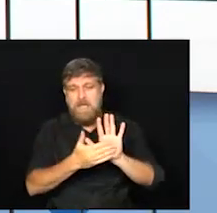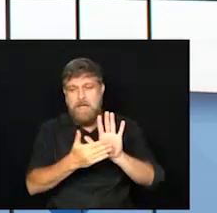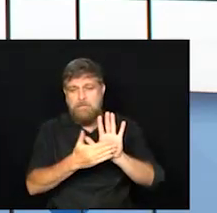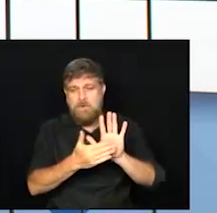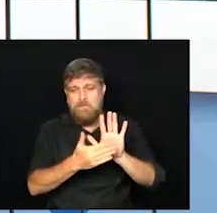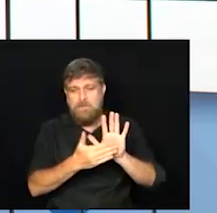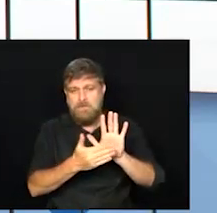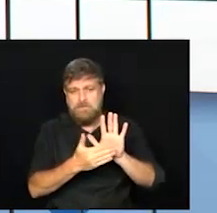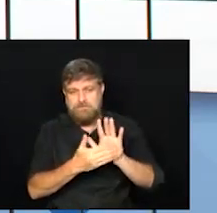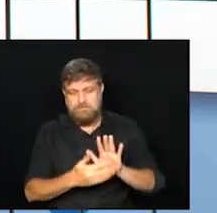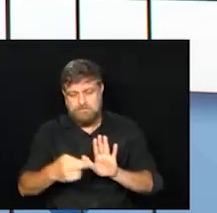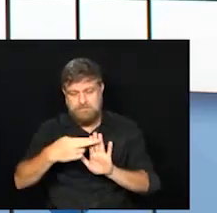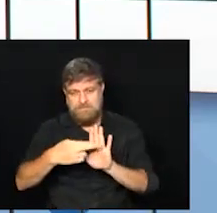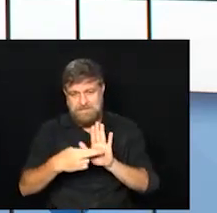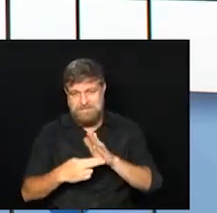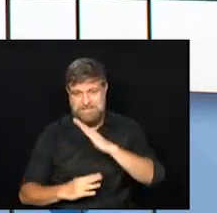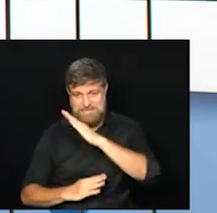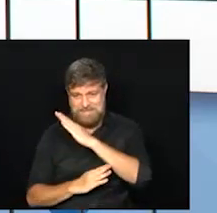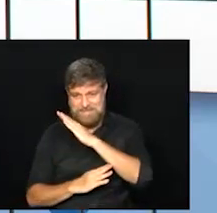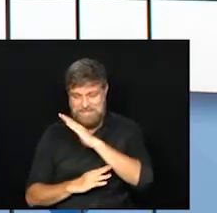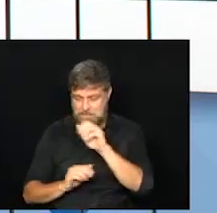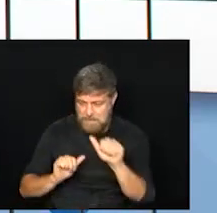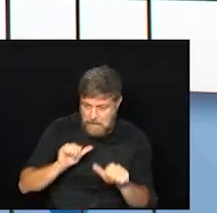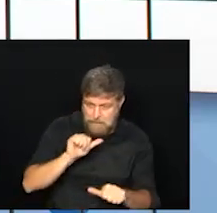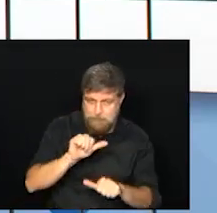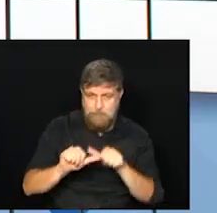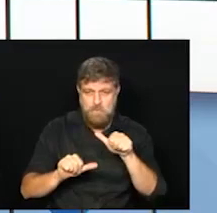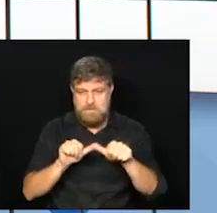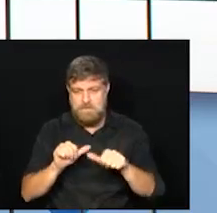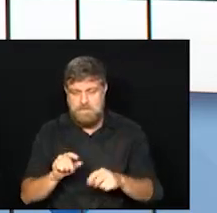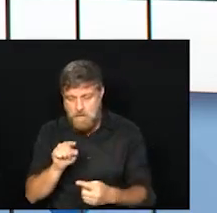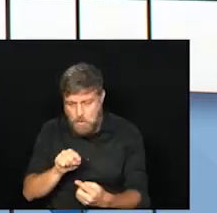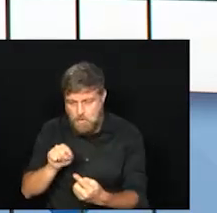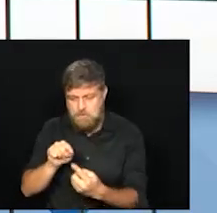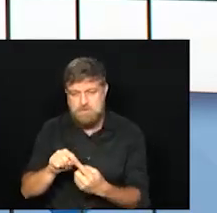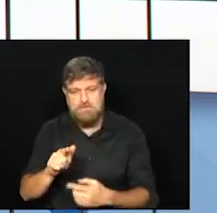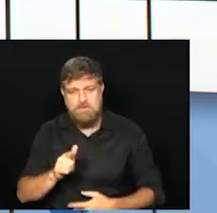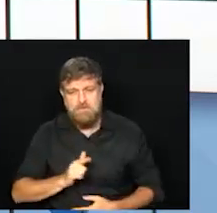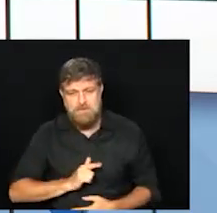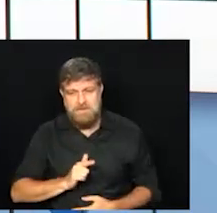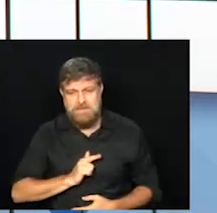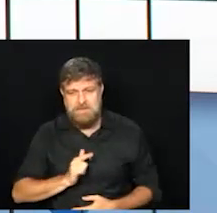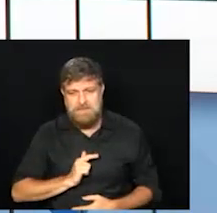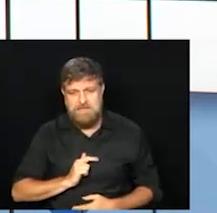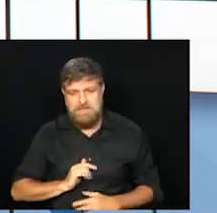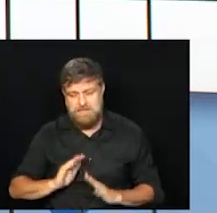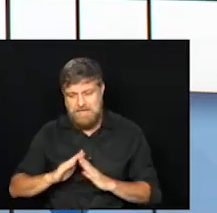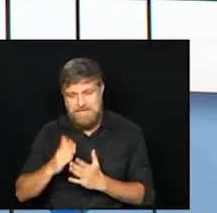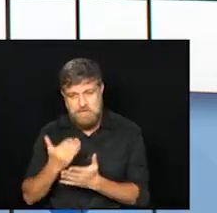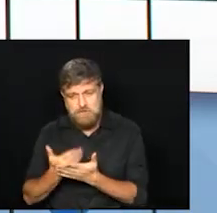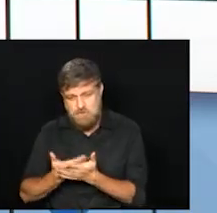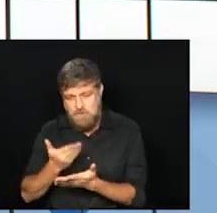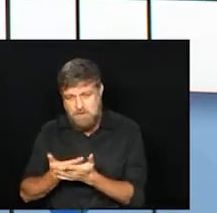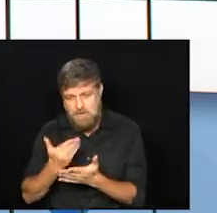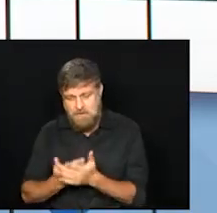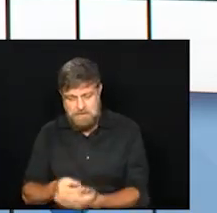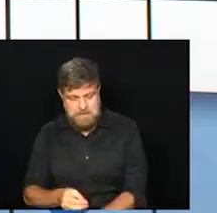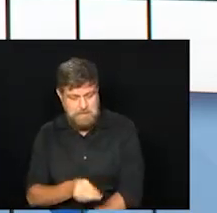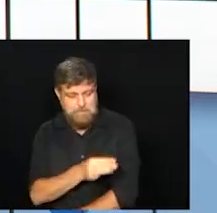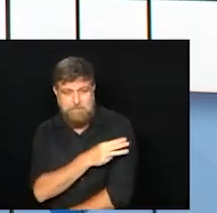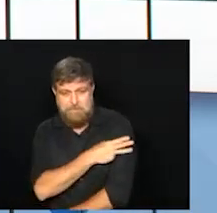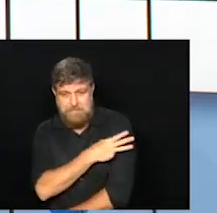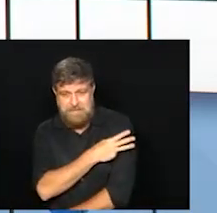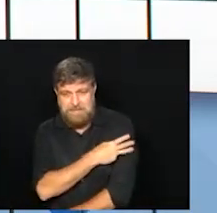a alteração do regimento interno da Casa para que tenha escolaridade mínima do ensino médio